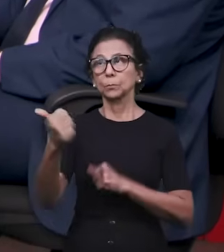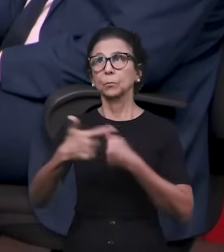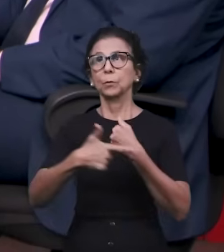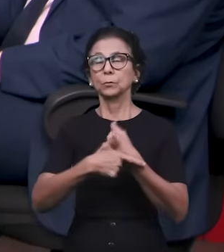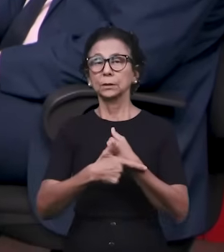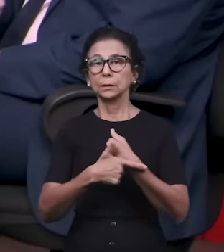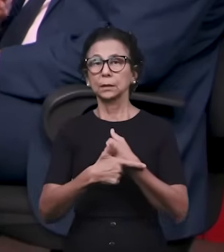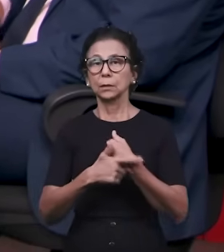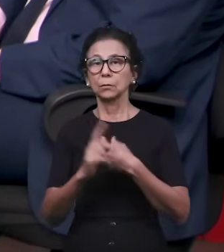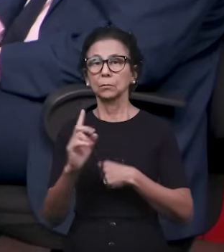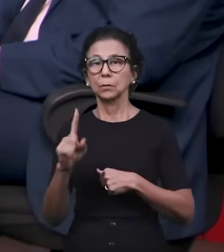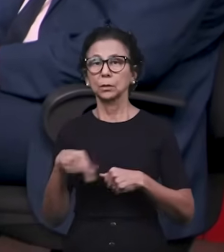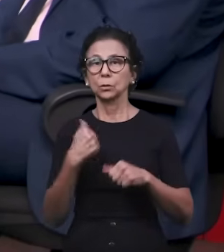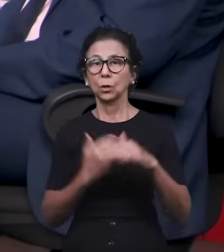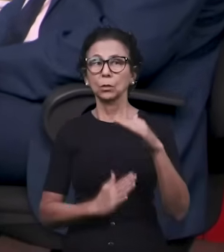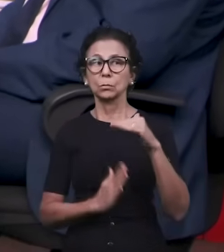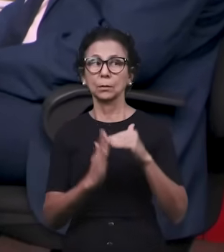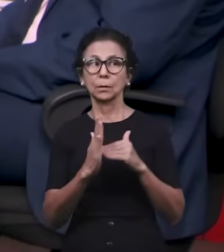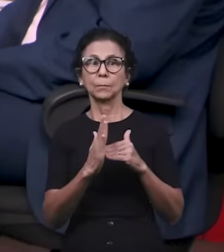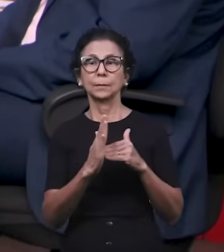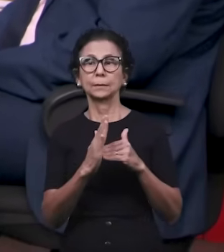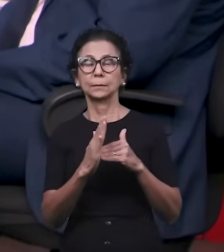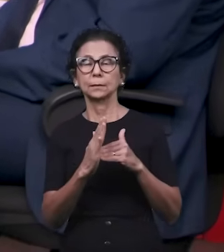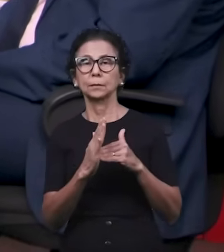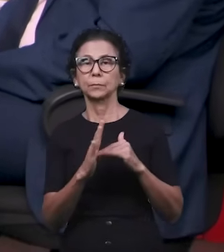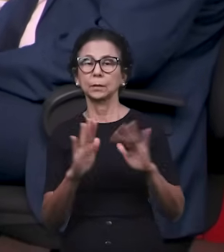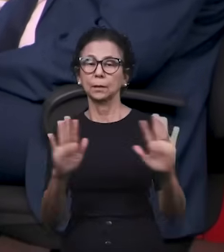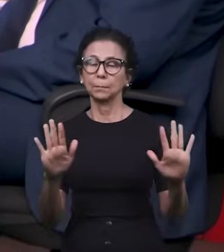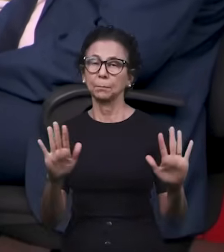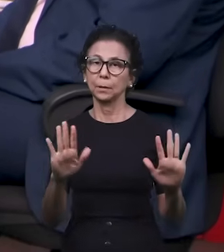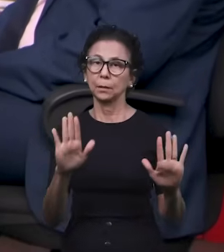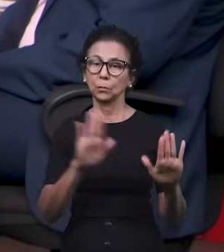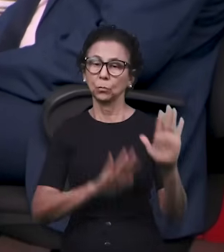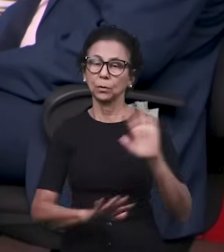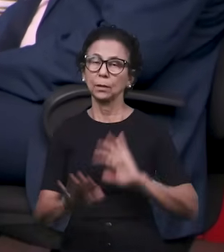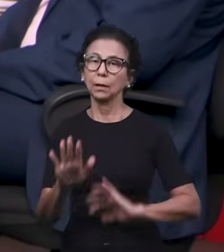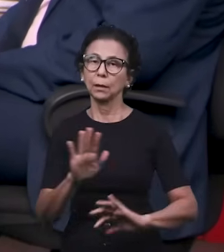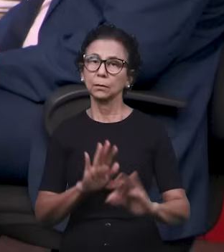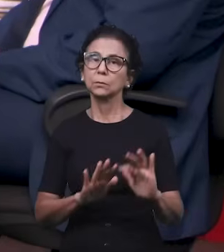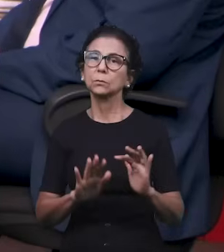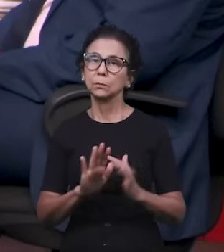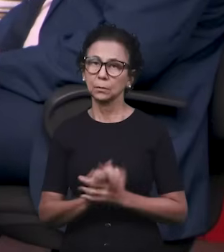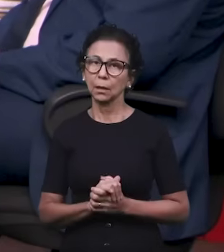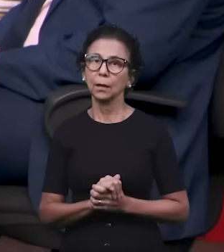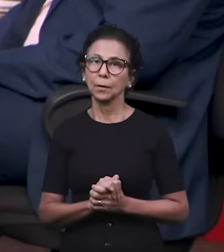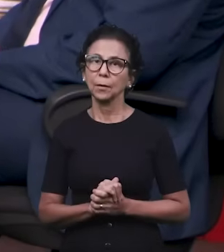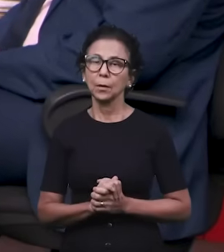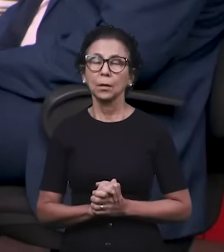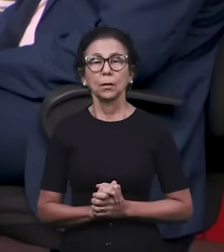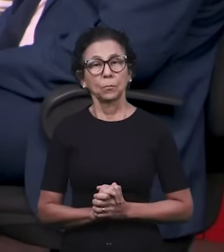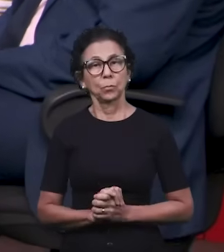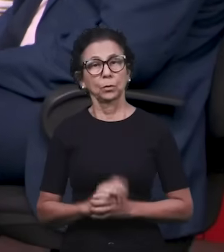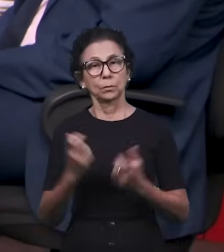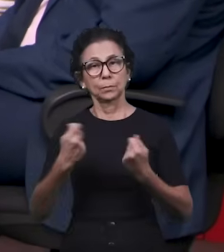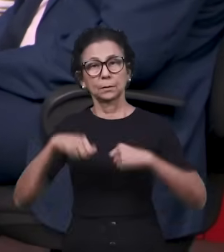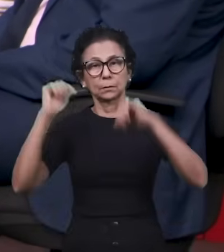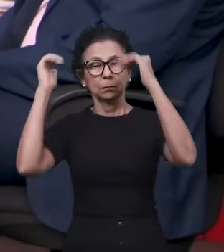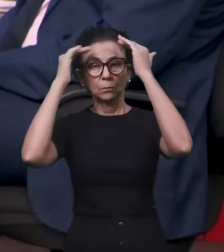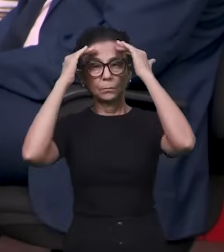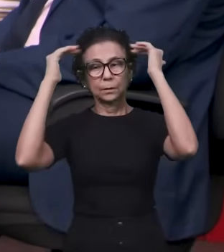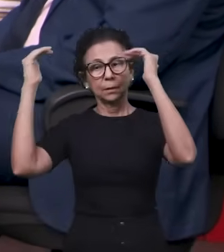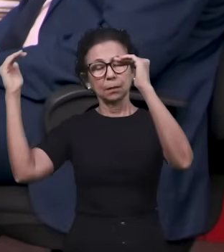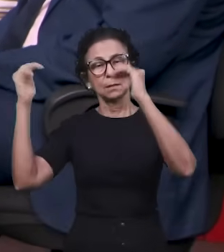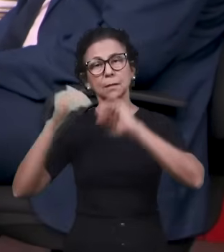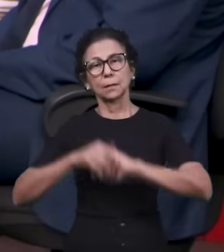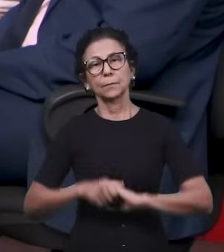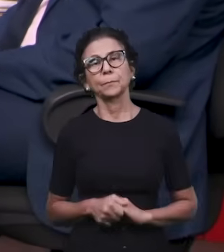não está nesse ultrapassar. Nós vamos ter que dar conta sozinho daquilo. Que a bênção do Senhor está debaixo da obediência. Se o Senhor nos